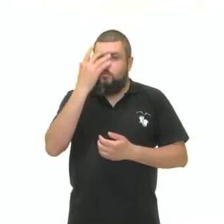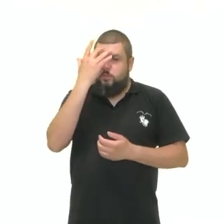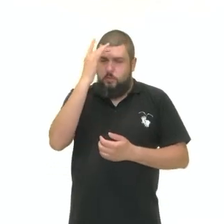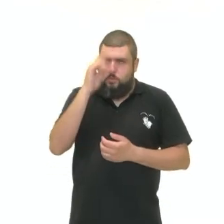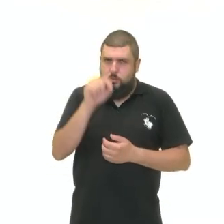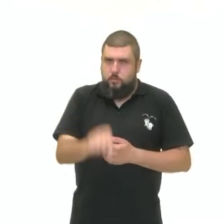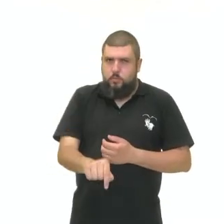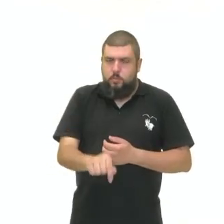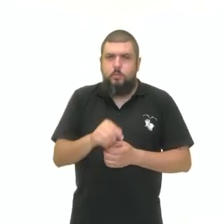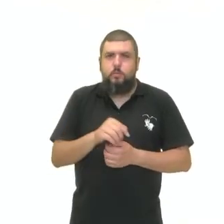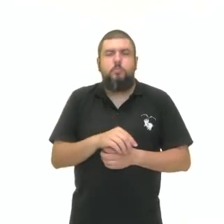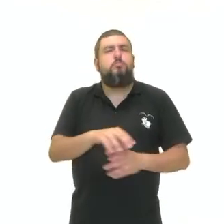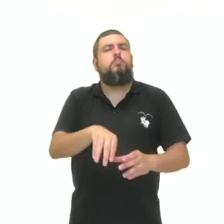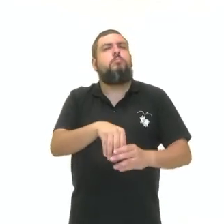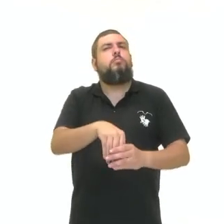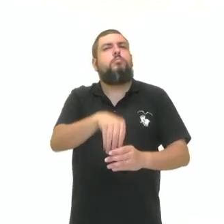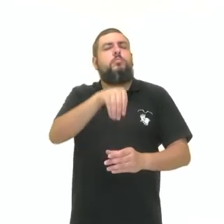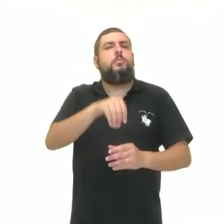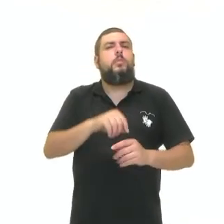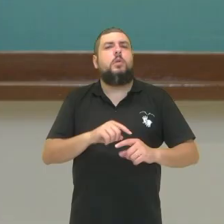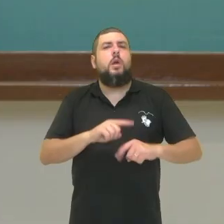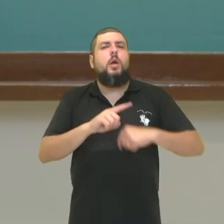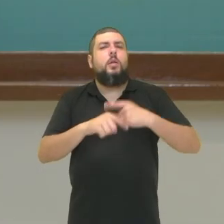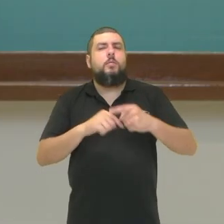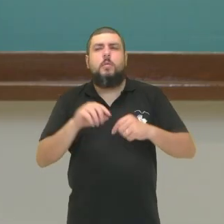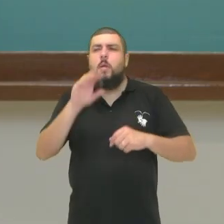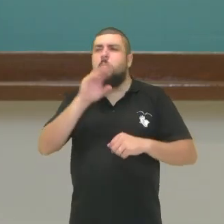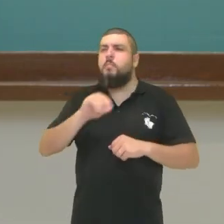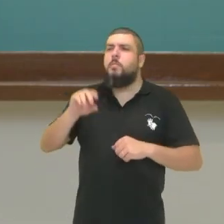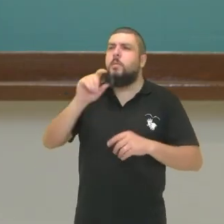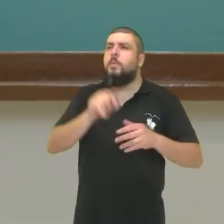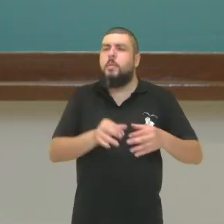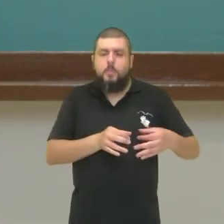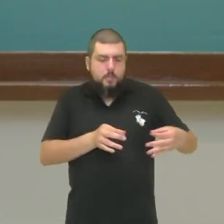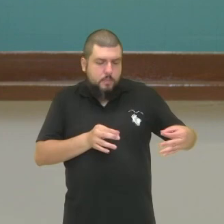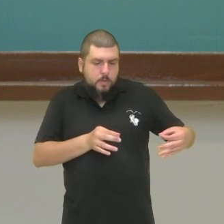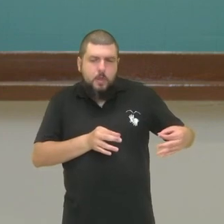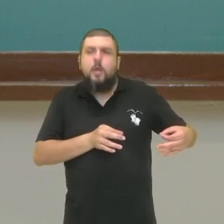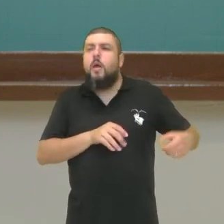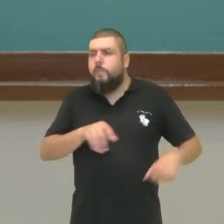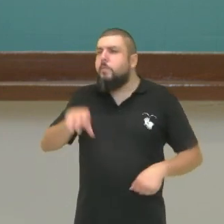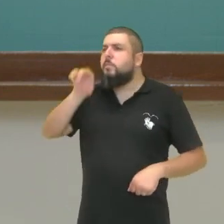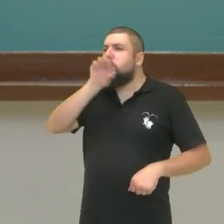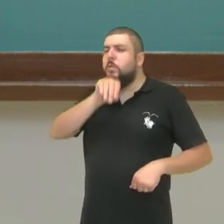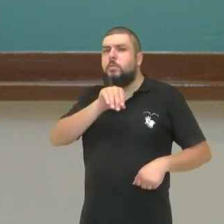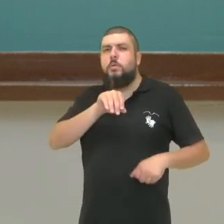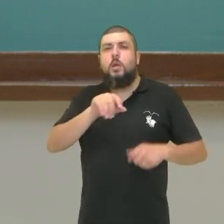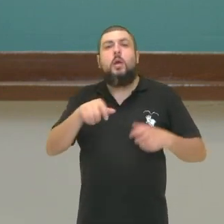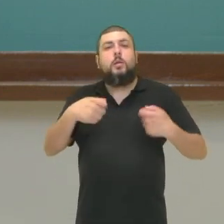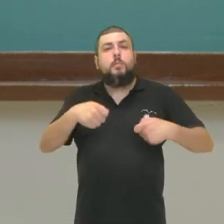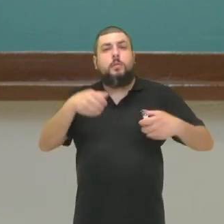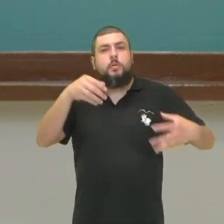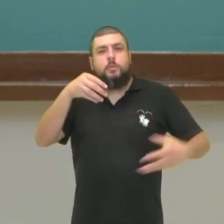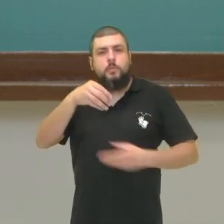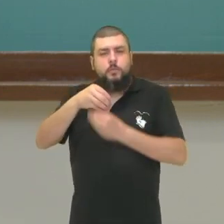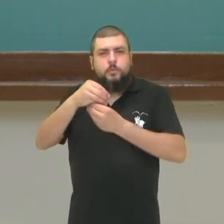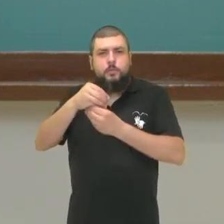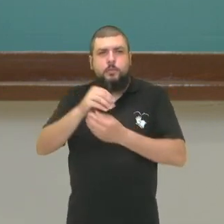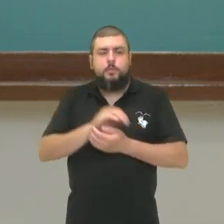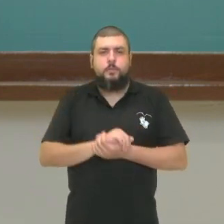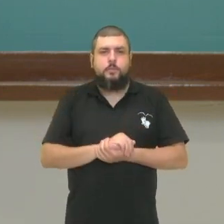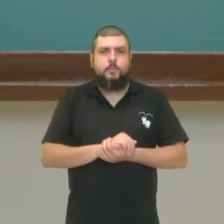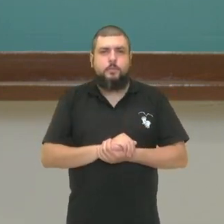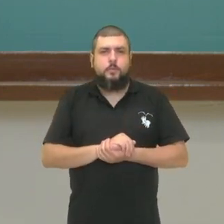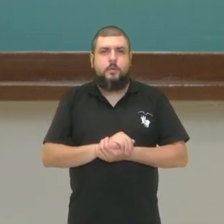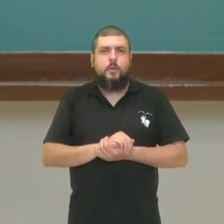decorrer da improvisação, eles têm que encaixá-las na cena. Então, cada um vai colocar ali dentro da atividade do